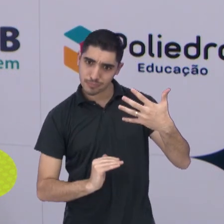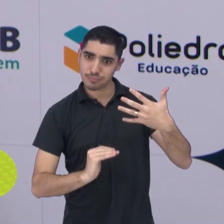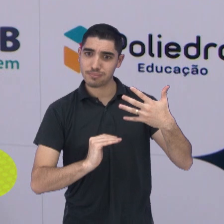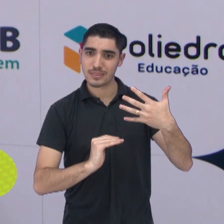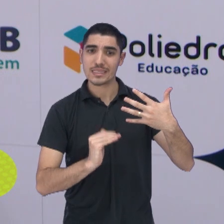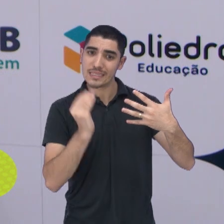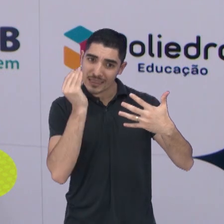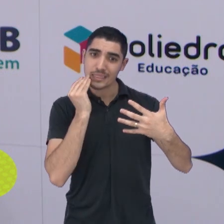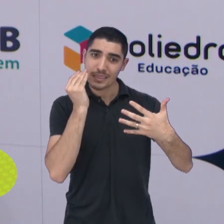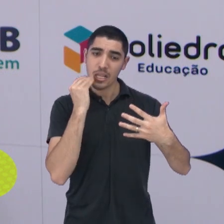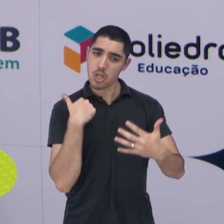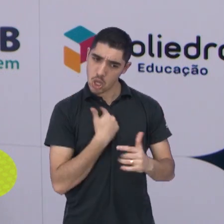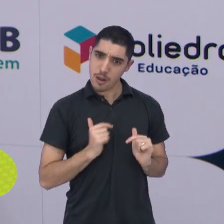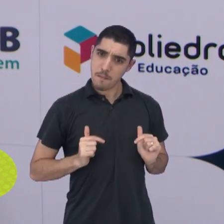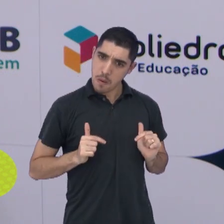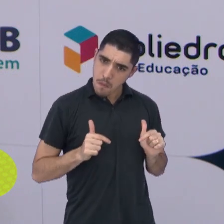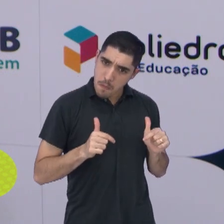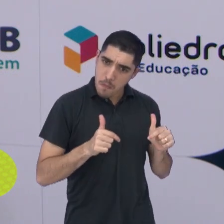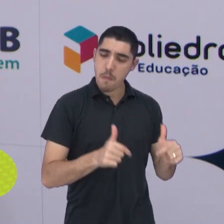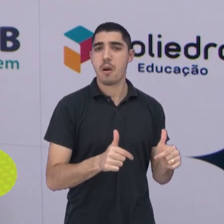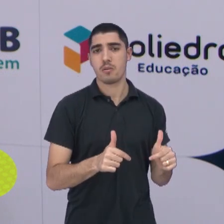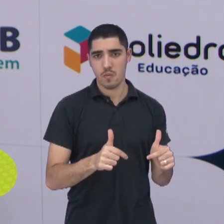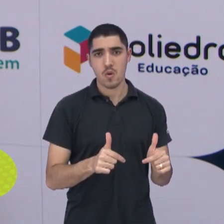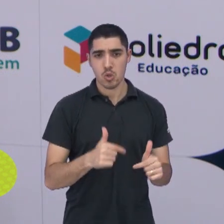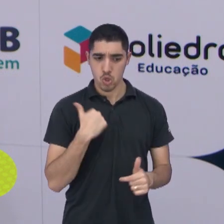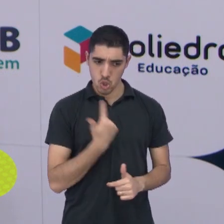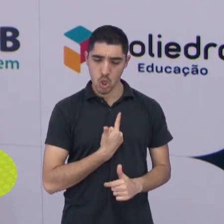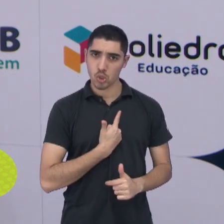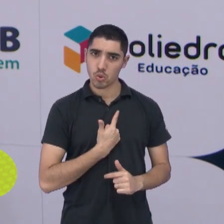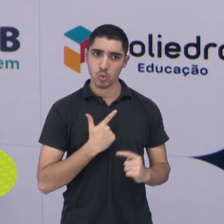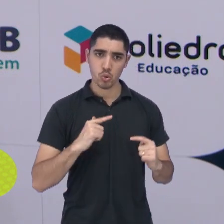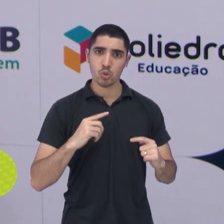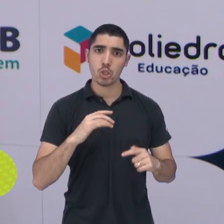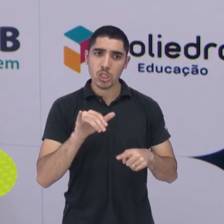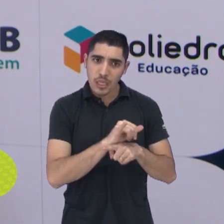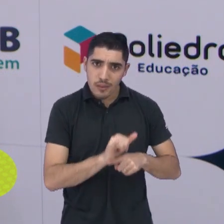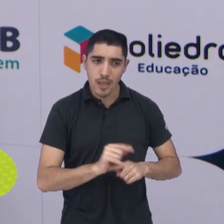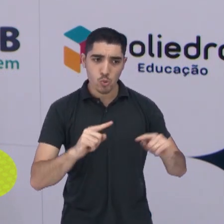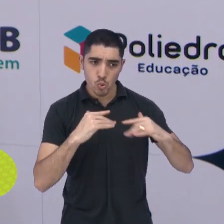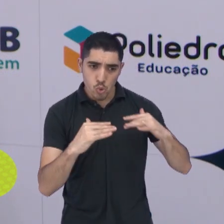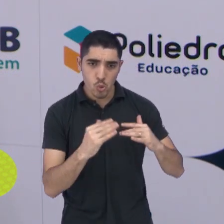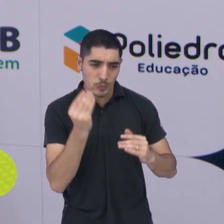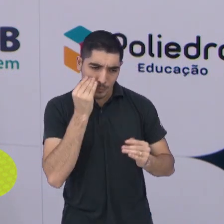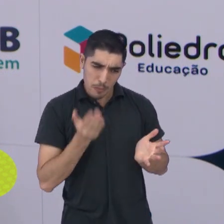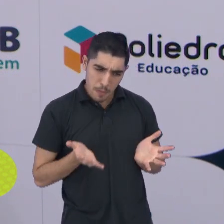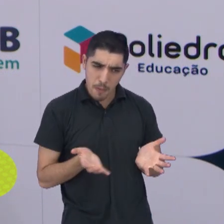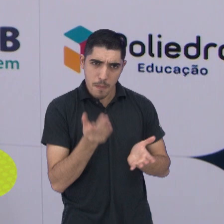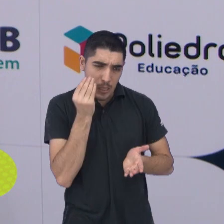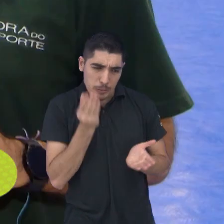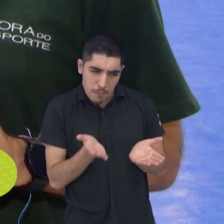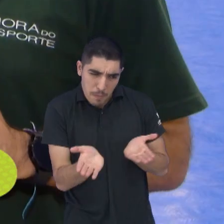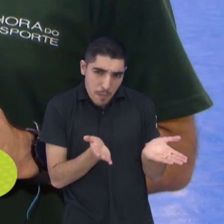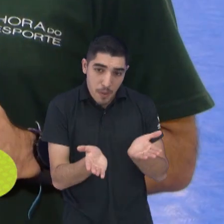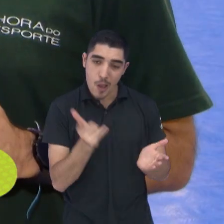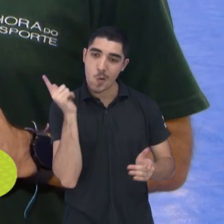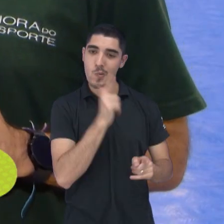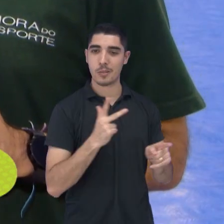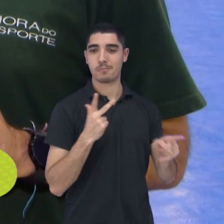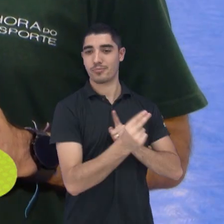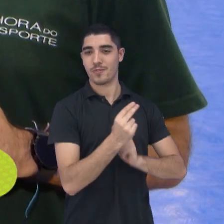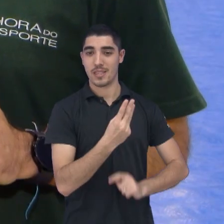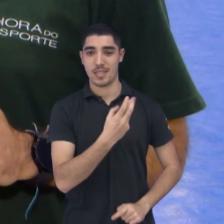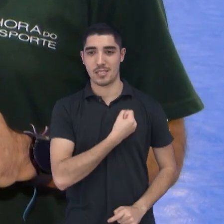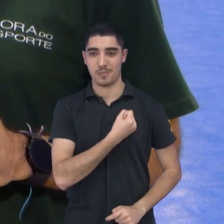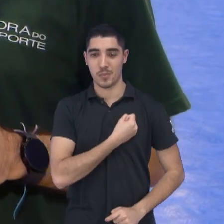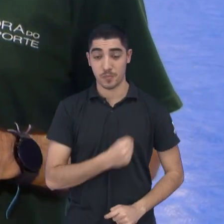lá, fazer nosso papel, imprimir nosso jogo, fazer o melhor possível para a gente sair de lá com os 3 pontos. E esse jogo pode